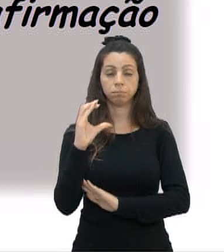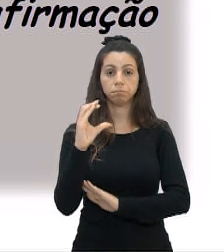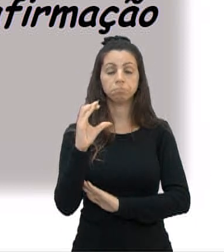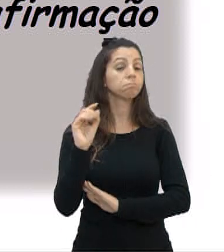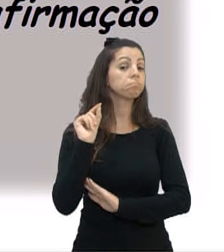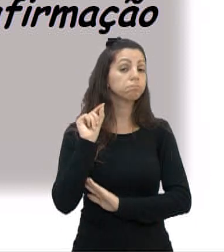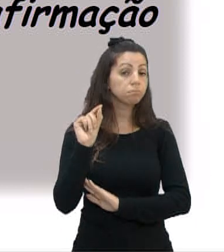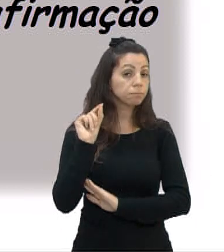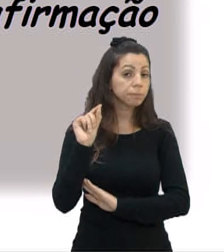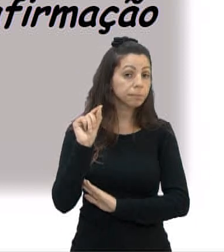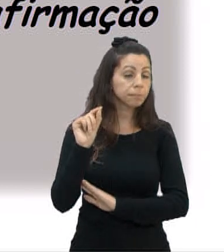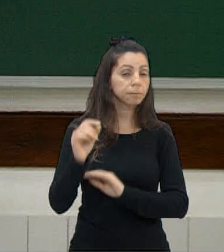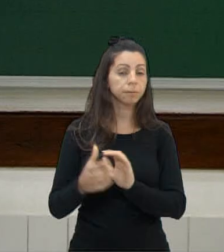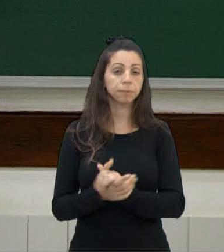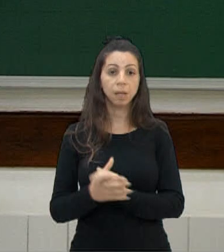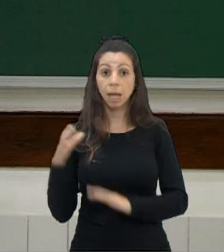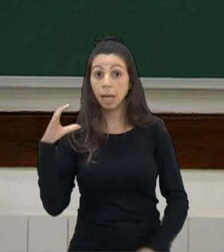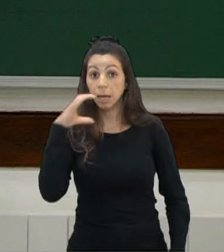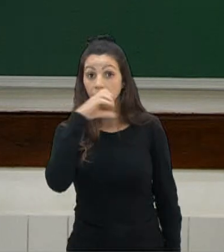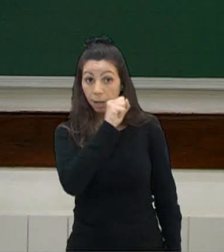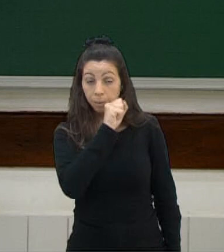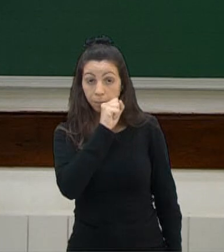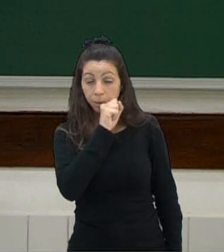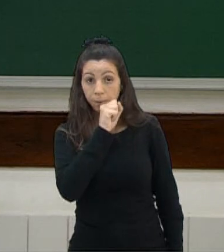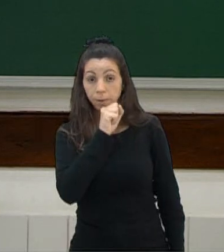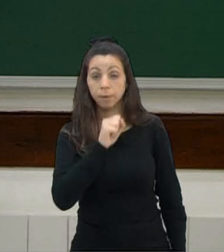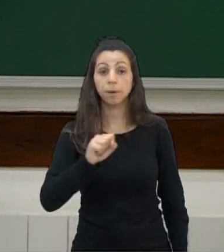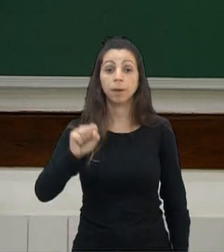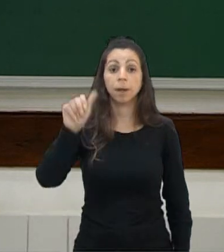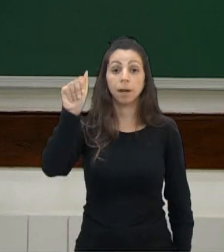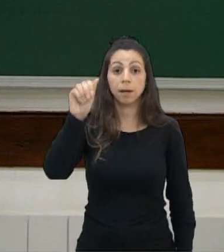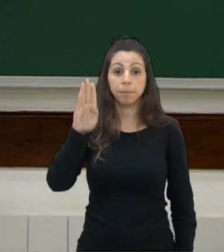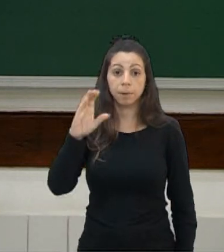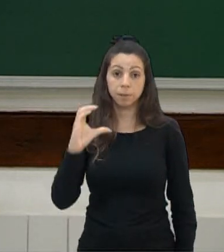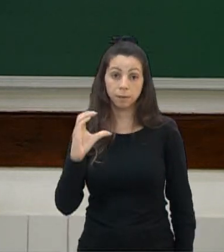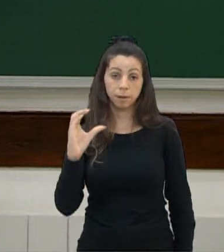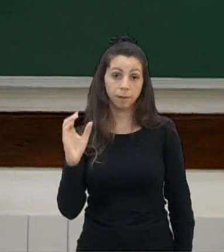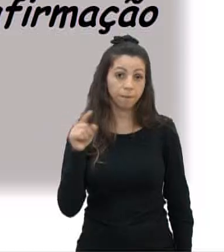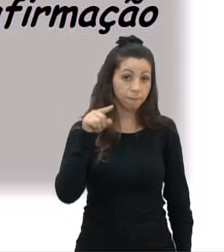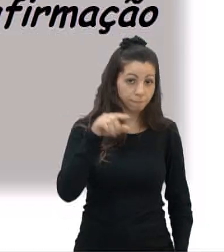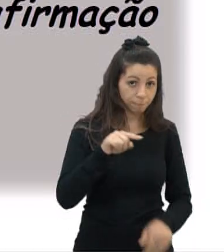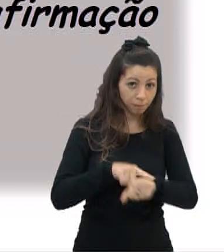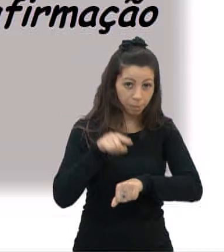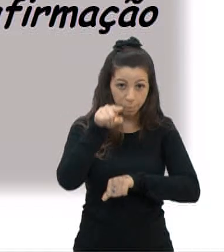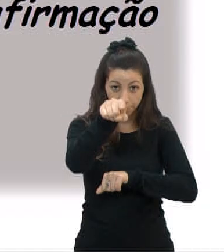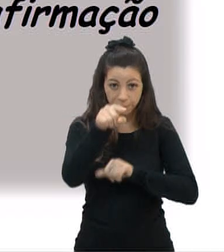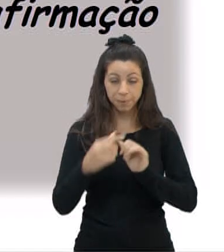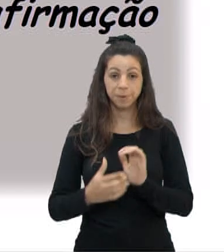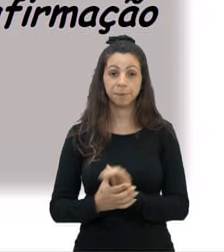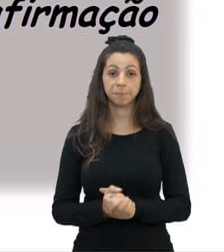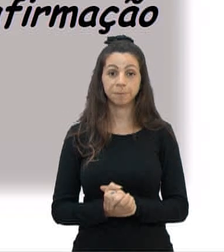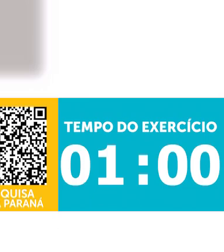escudos cristalinos. É bem rápido, estudante. Letra A, letra B ou letra C? Vai lá.